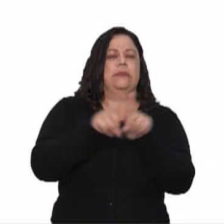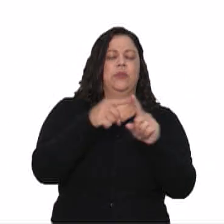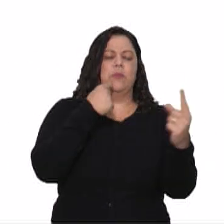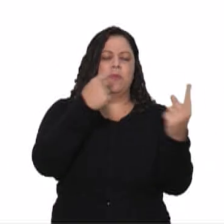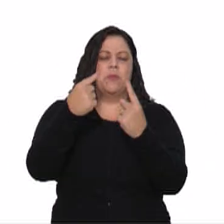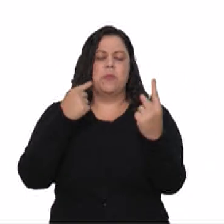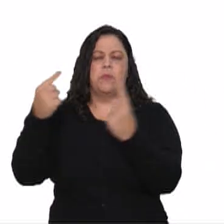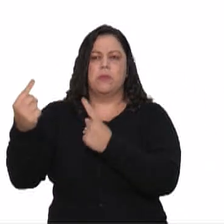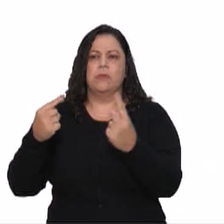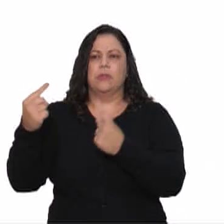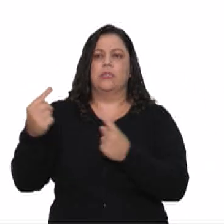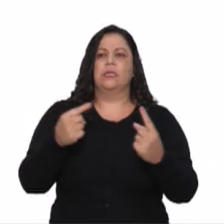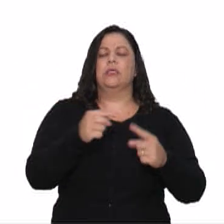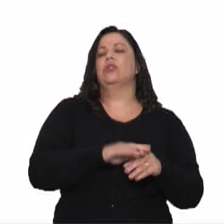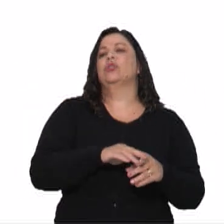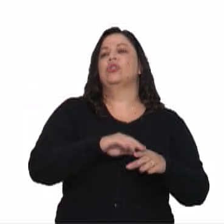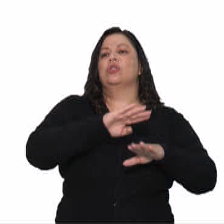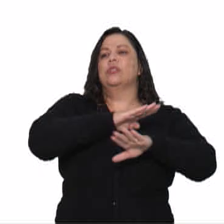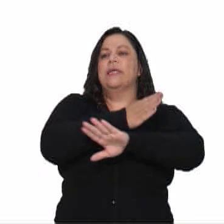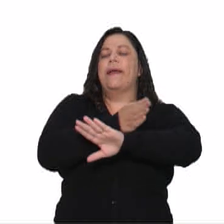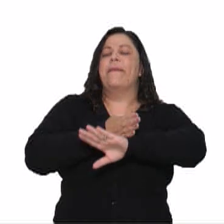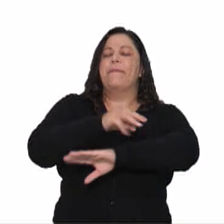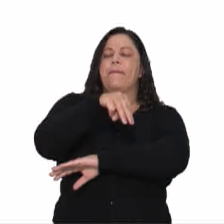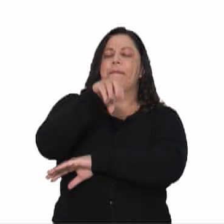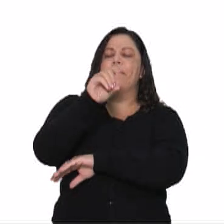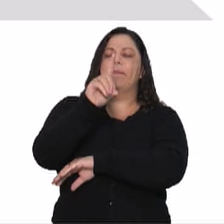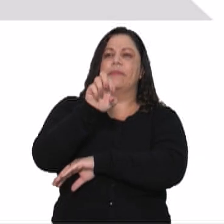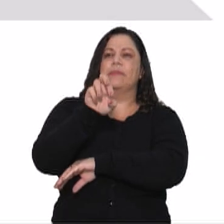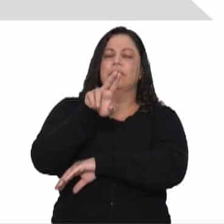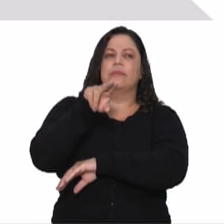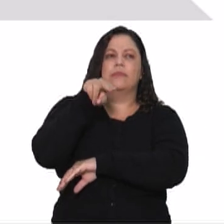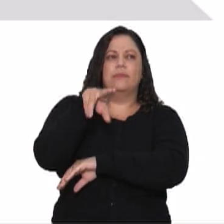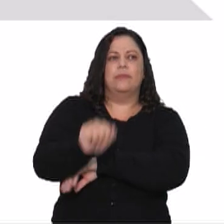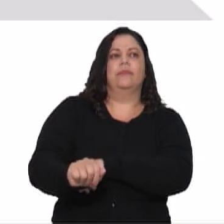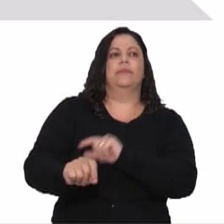moderna. Você sabe o que é doxografia?